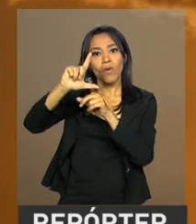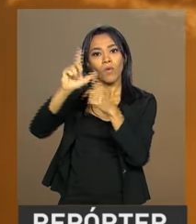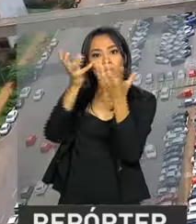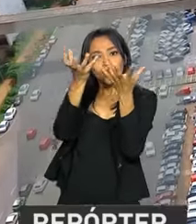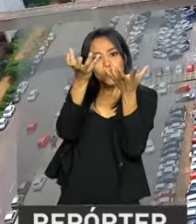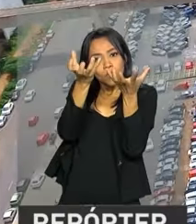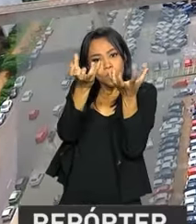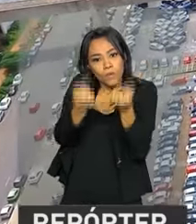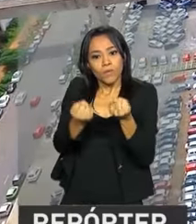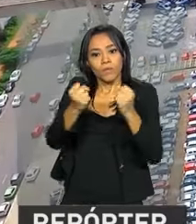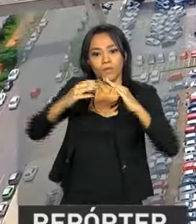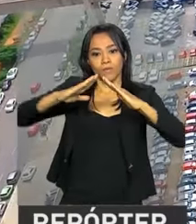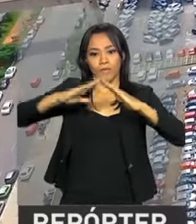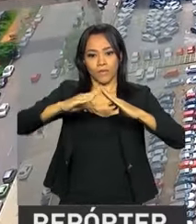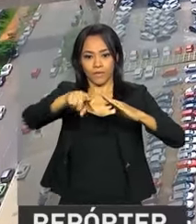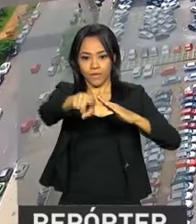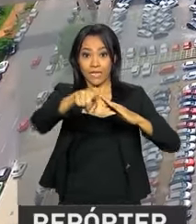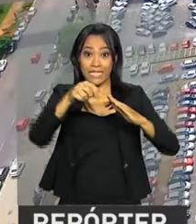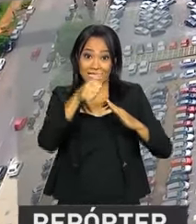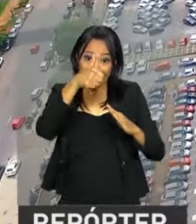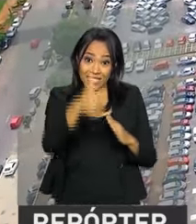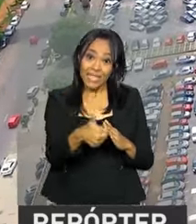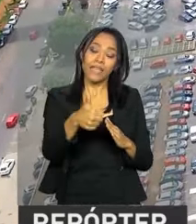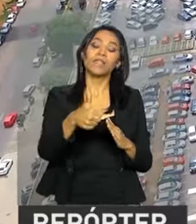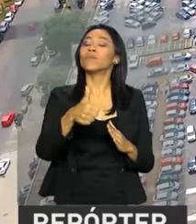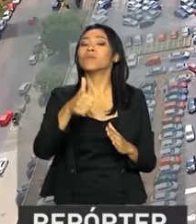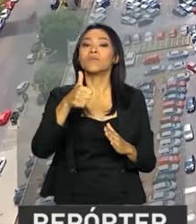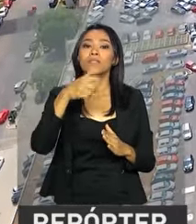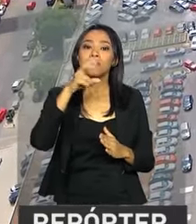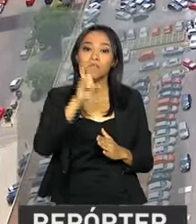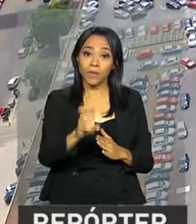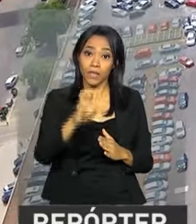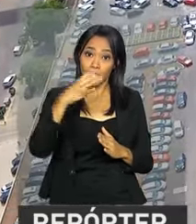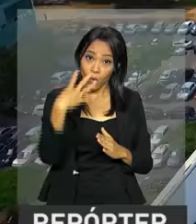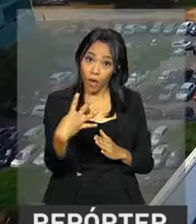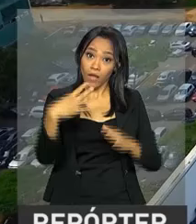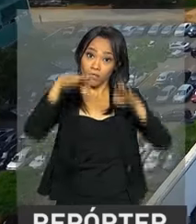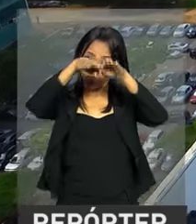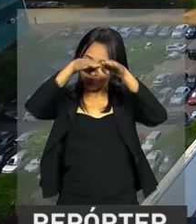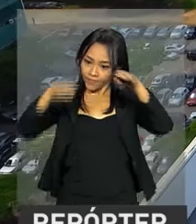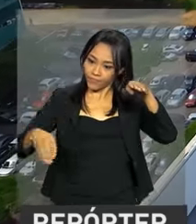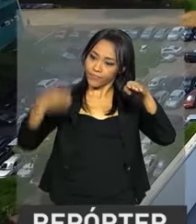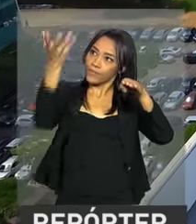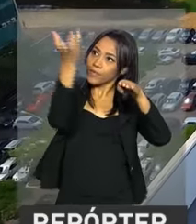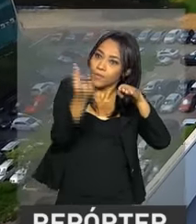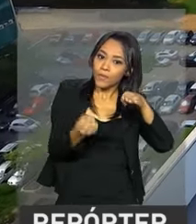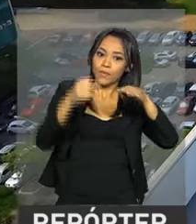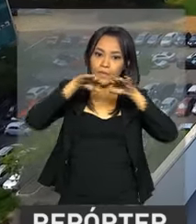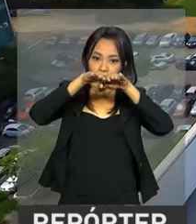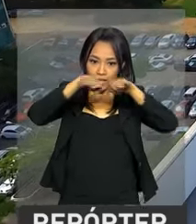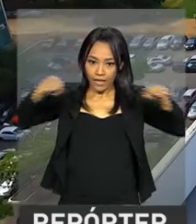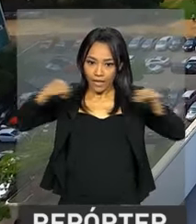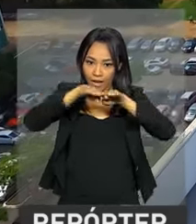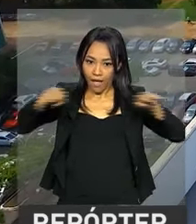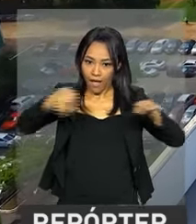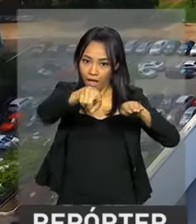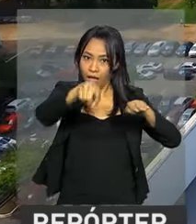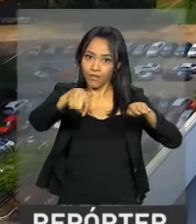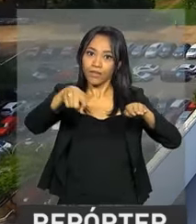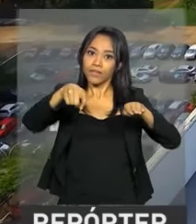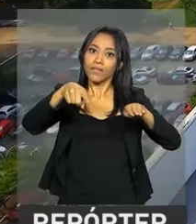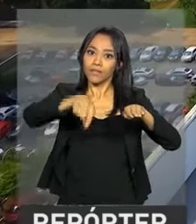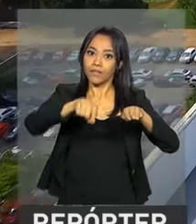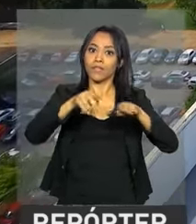captados por 154 painéis de geração de energia solar instalados no telhado do prédio do